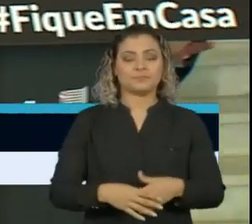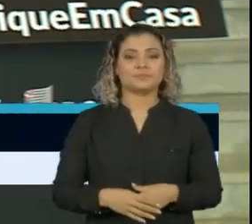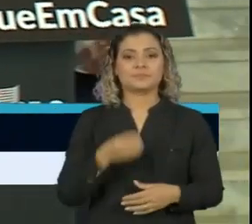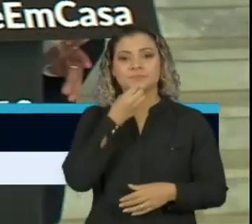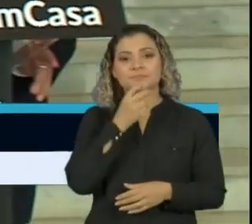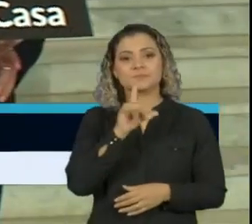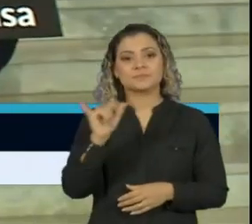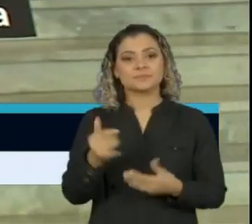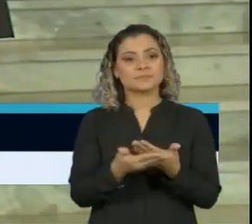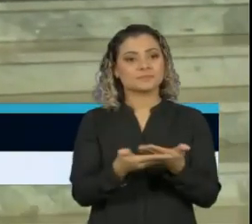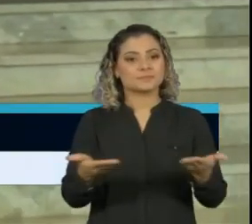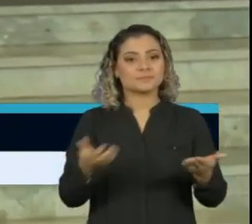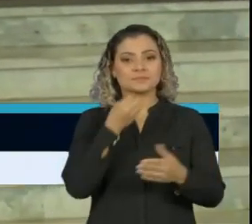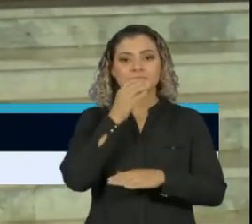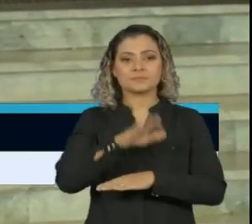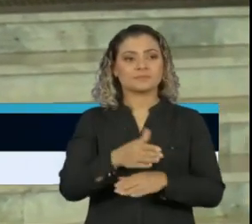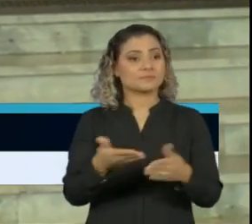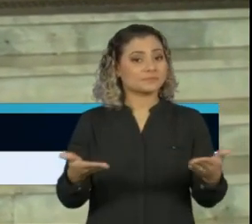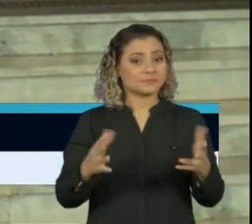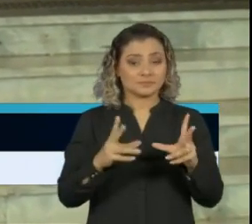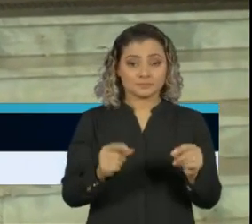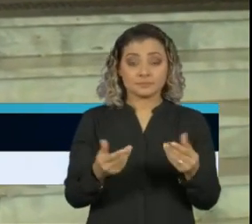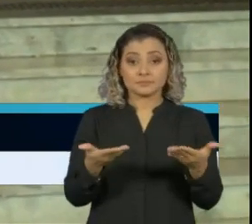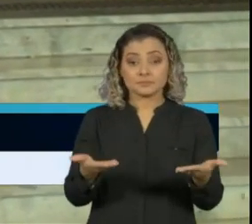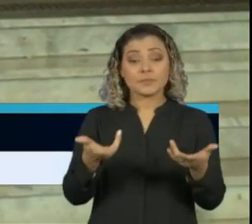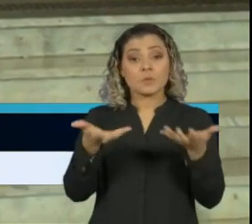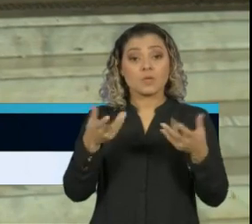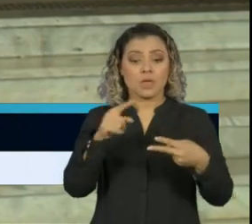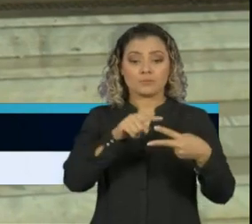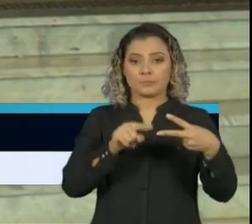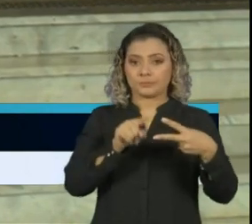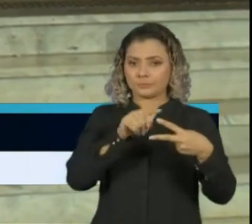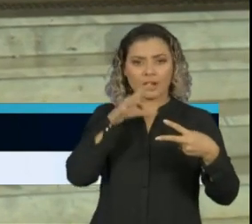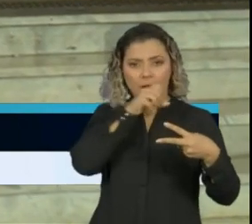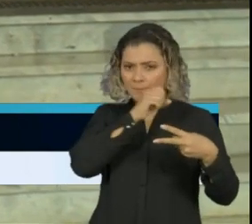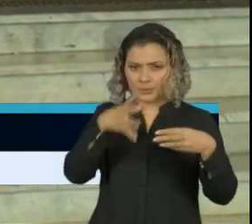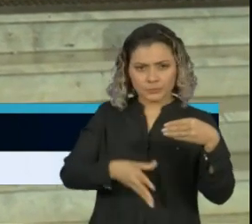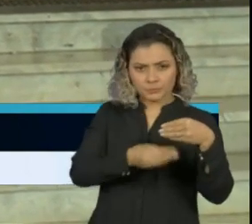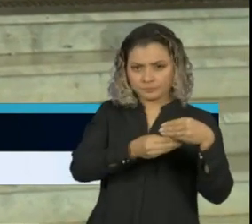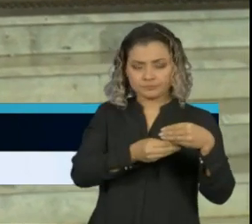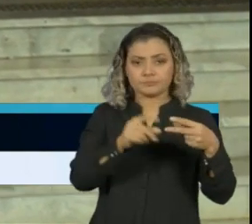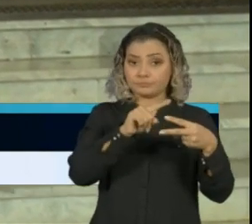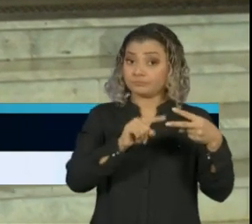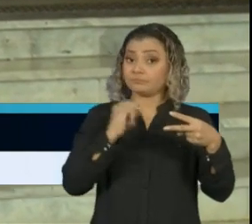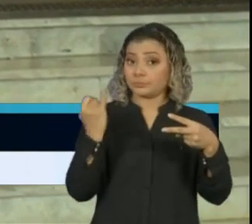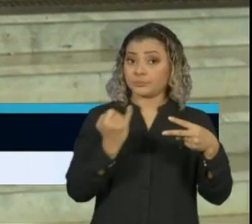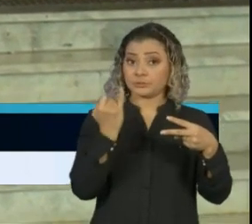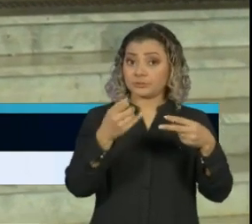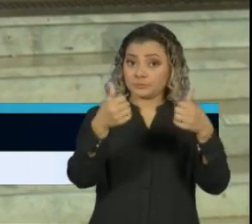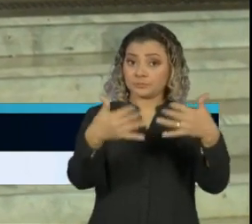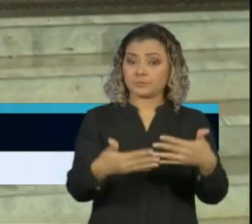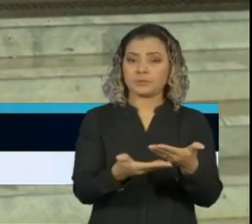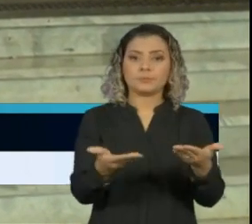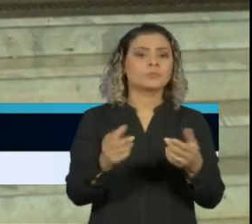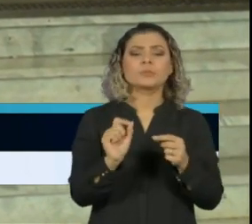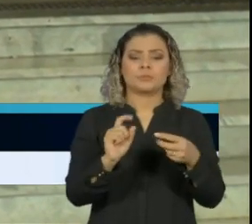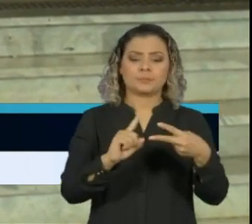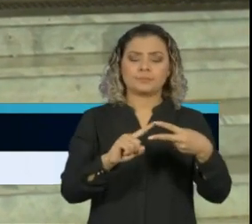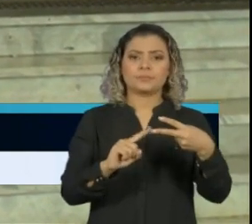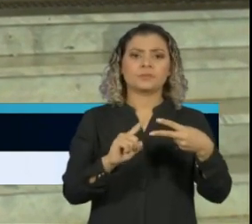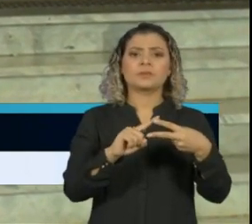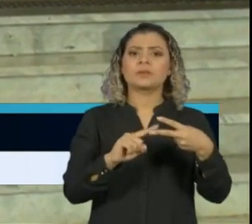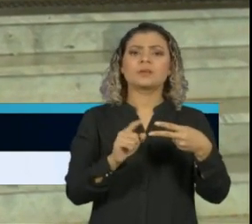governador, vice-governador, todos. Eu quero fazer duas intervenções rápidas, mas eu acho oportunas. Primeiro, o que é esse centro